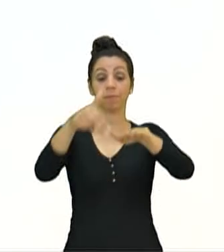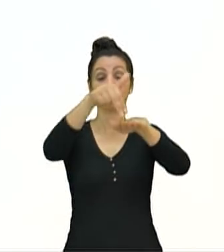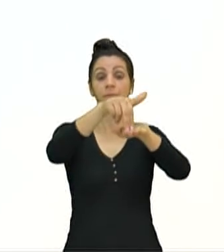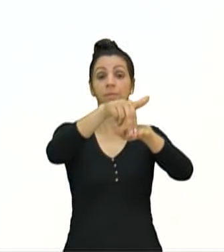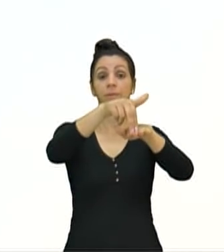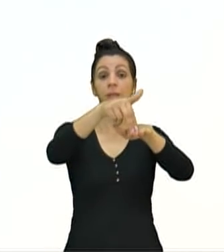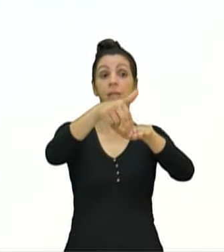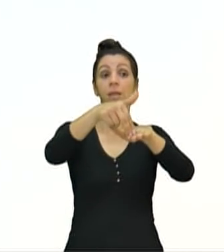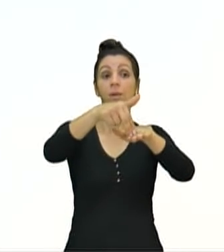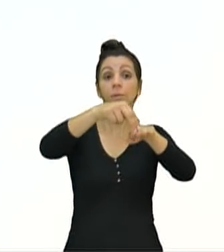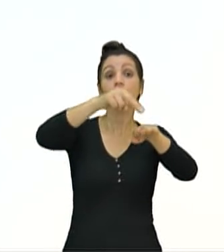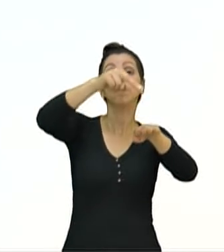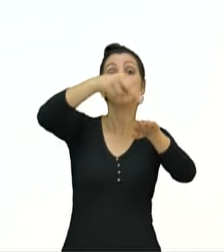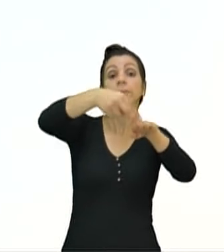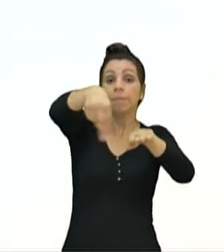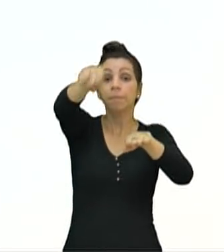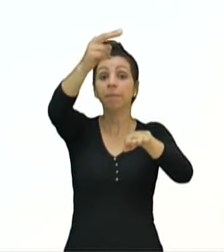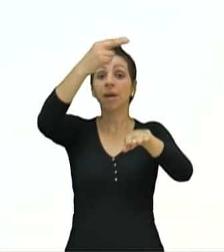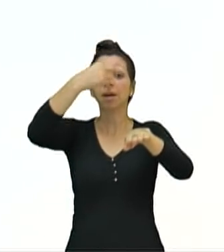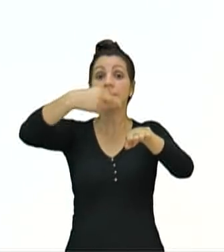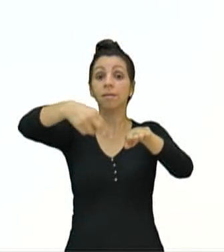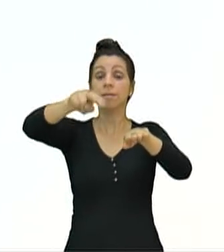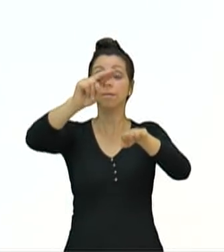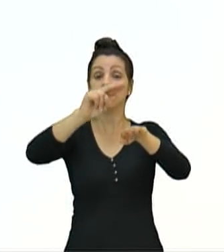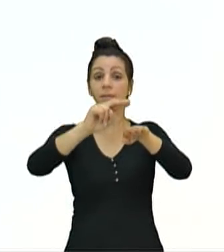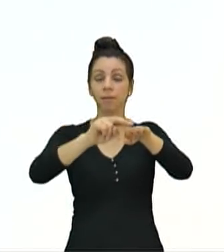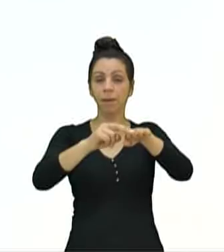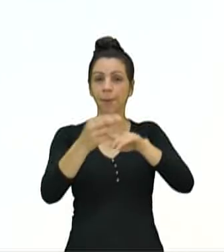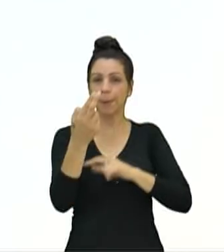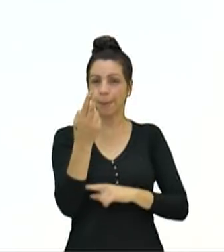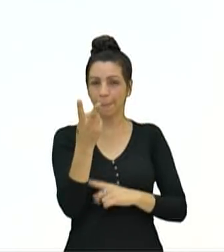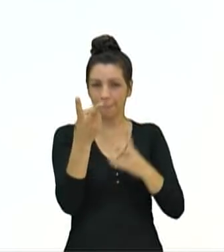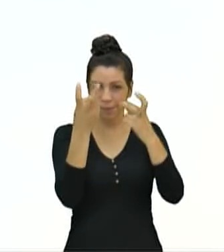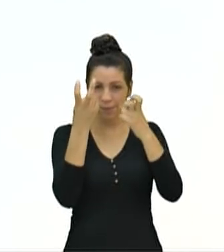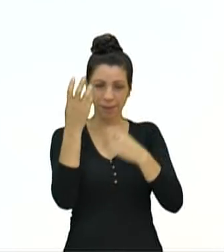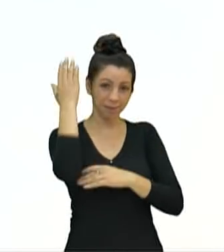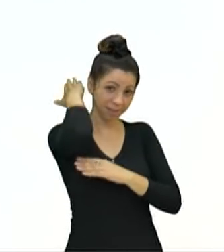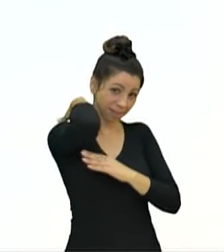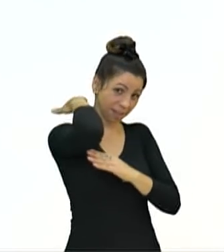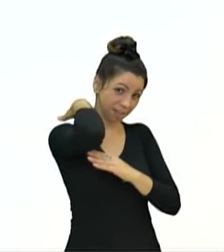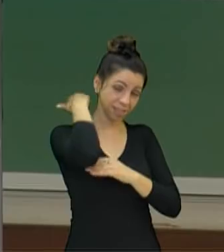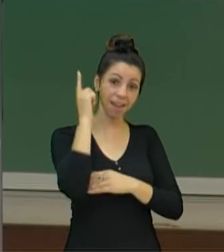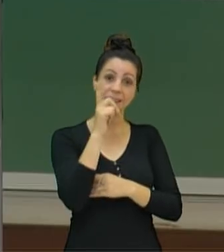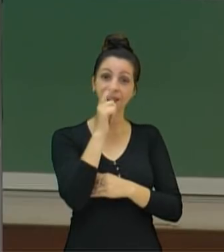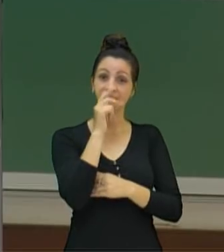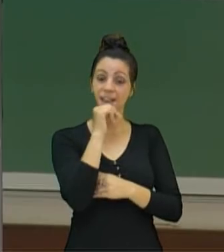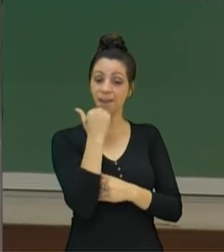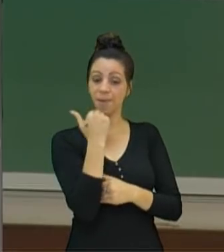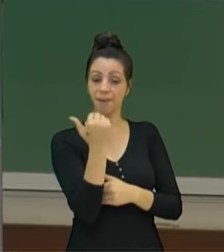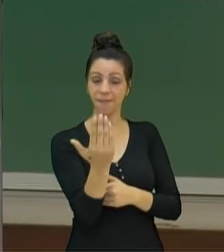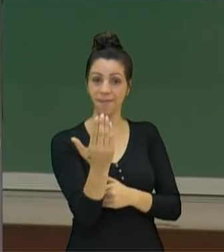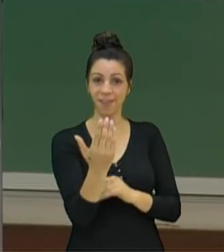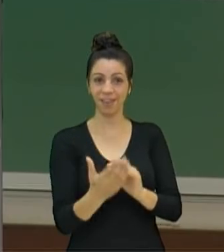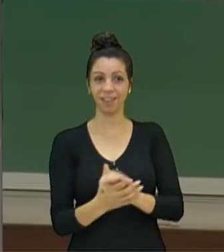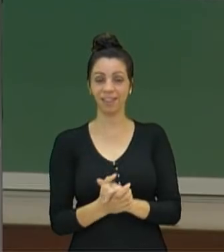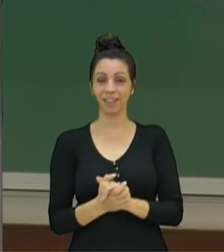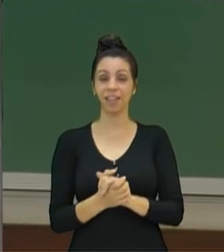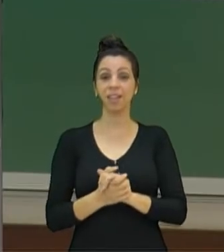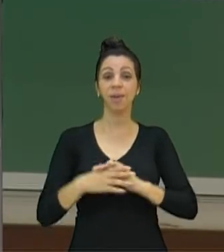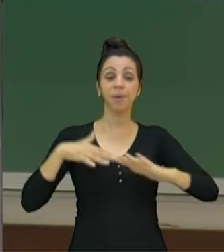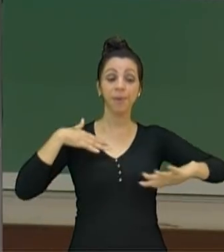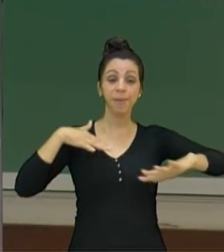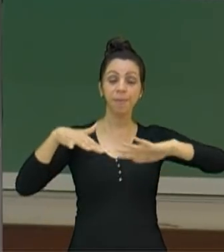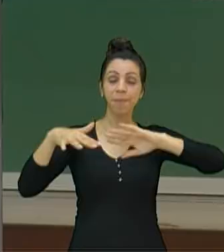salto para trás. Pode ver que ela está de costas para a água e o movimento de rotação dela é para